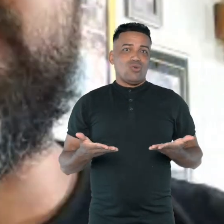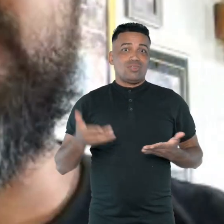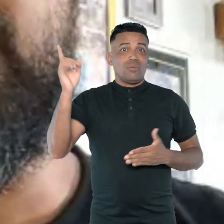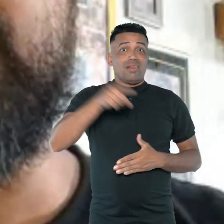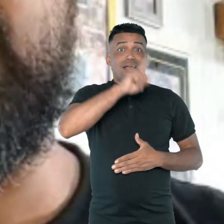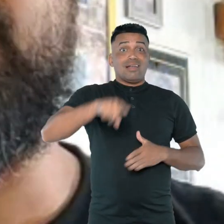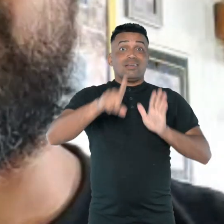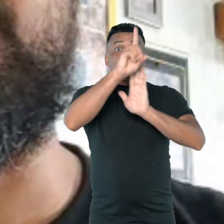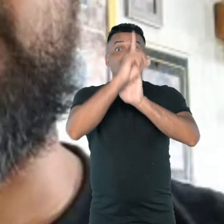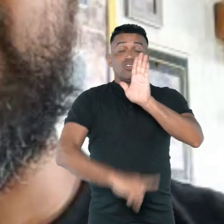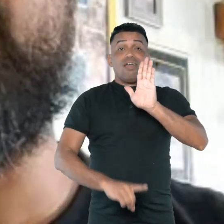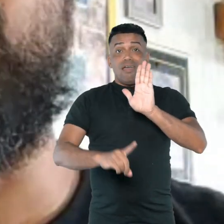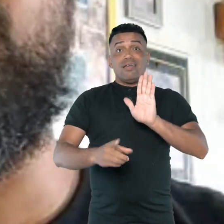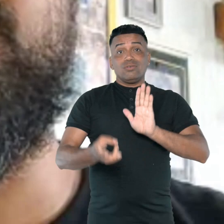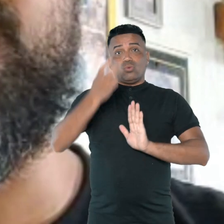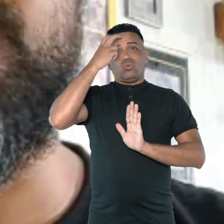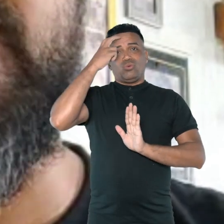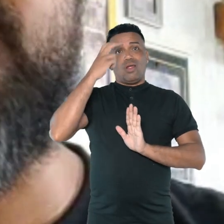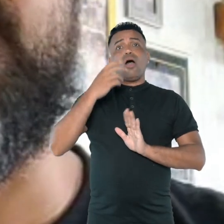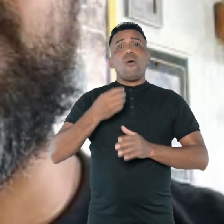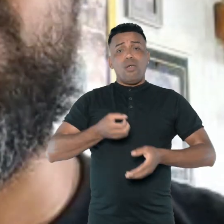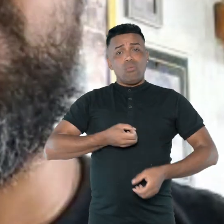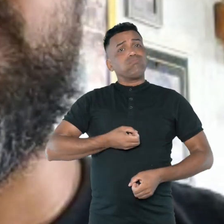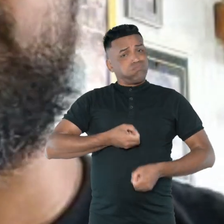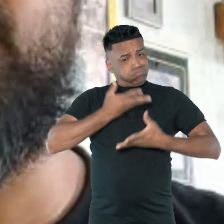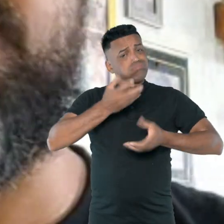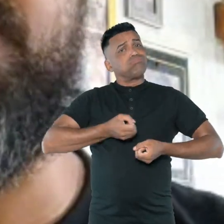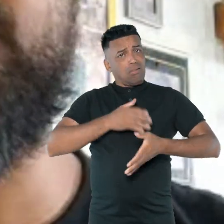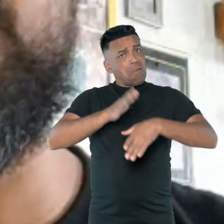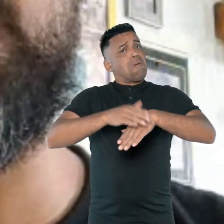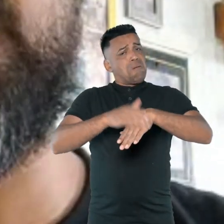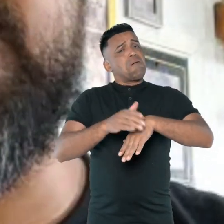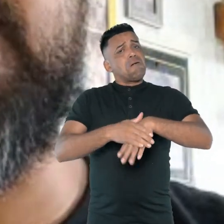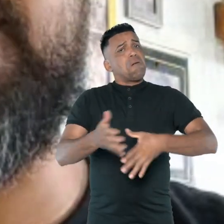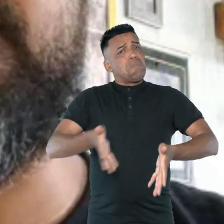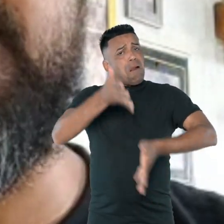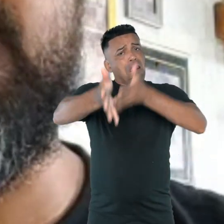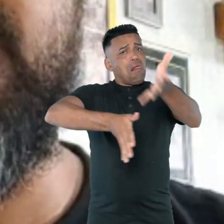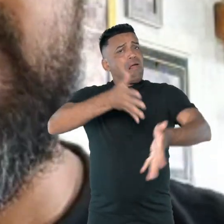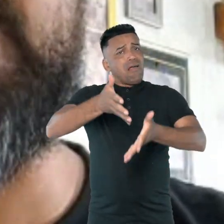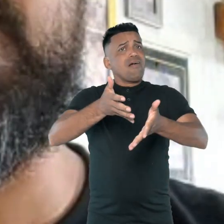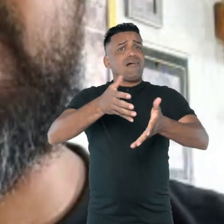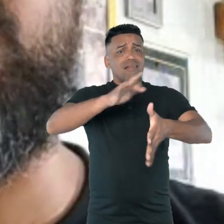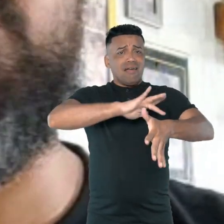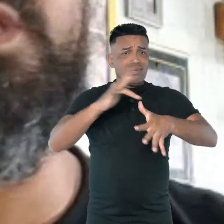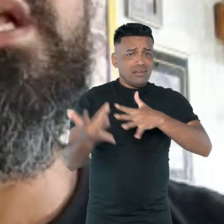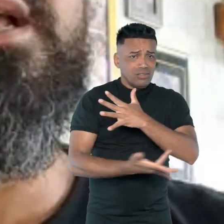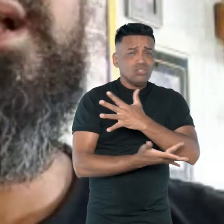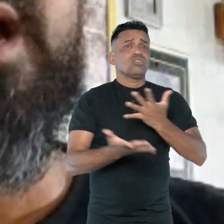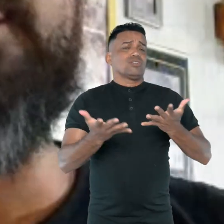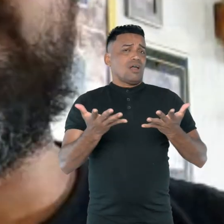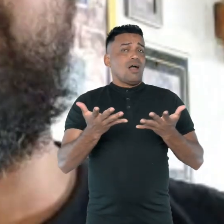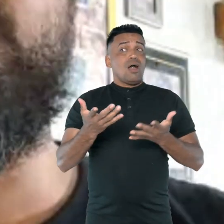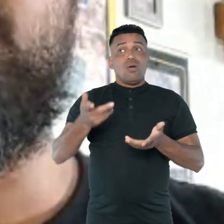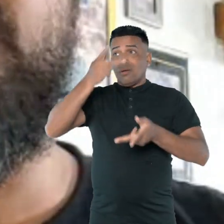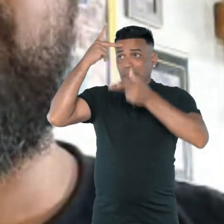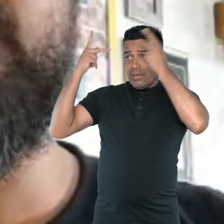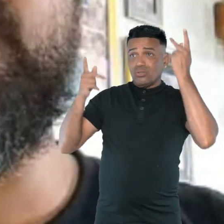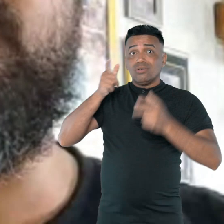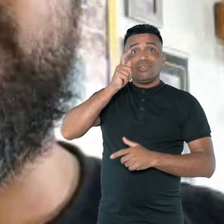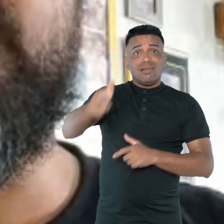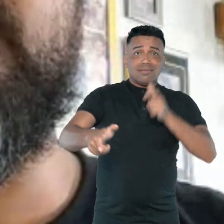me manifestei nas redes sociais, outros escritores, né, pessoas interessadas em literatura, a gente